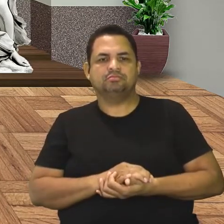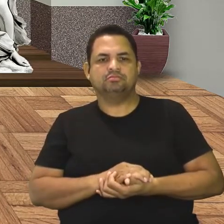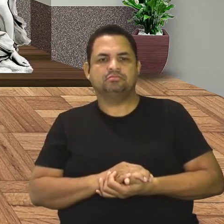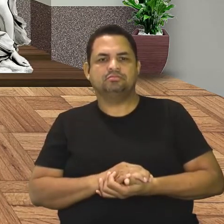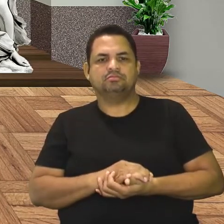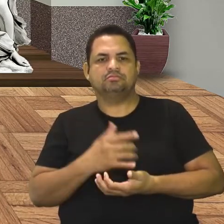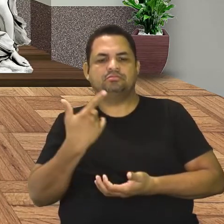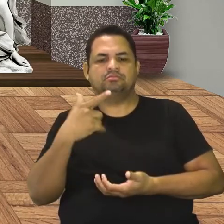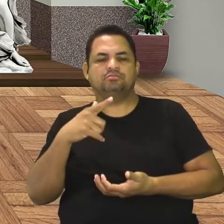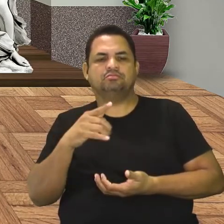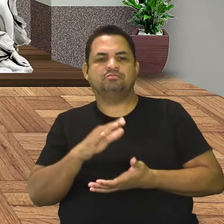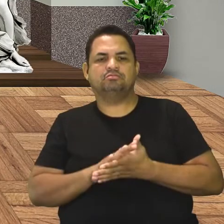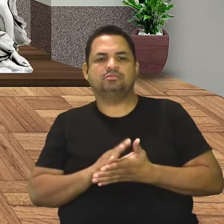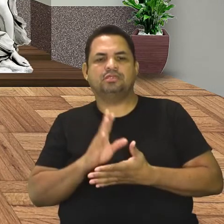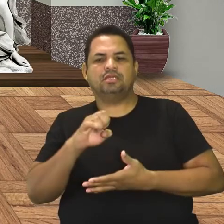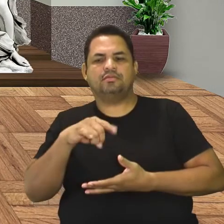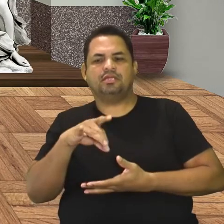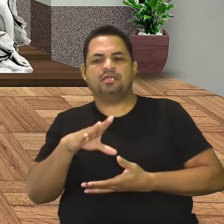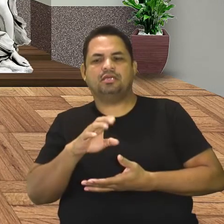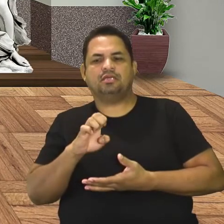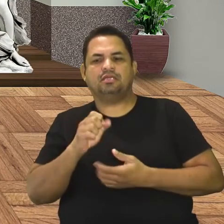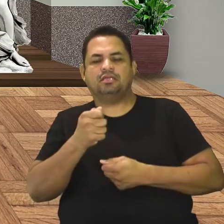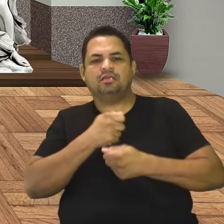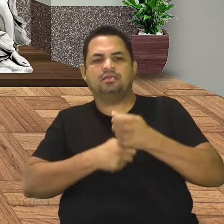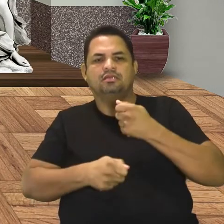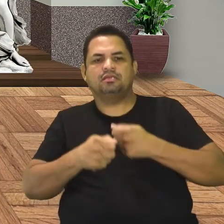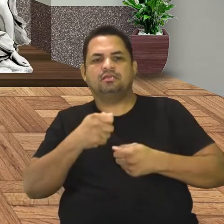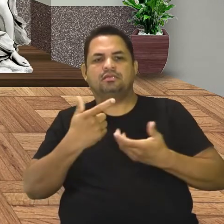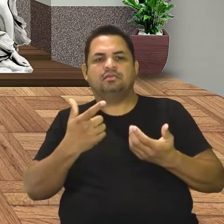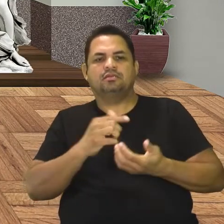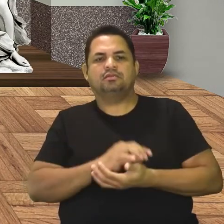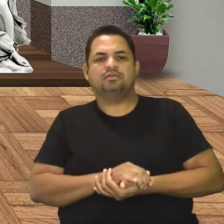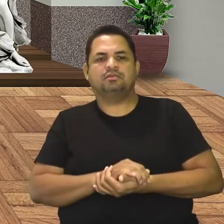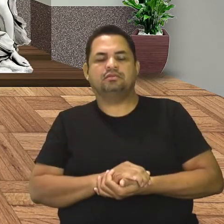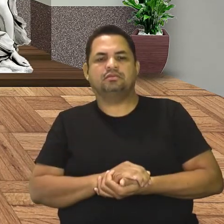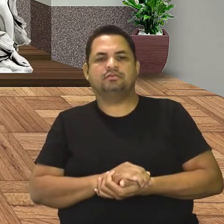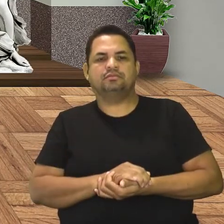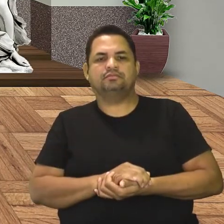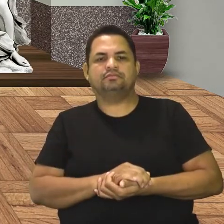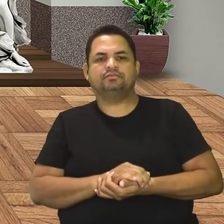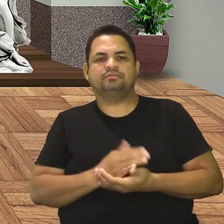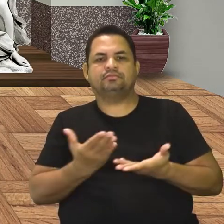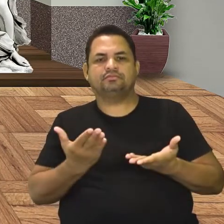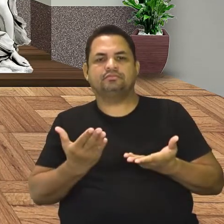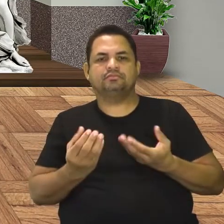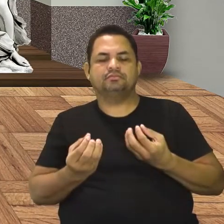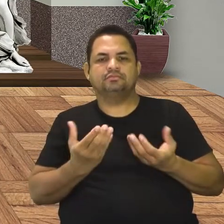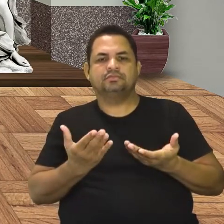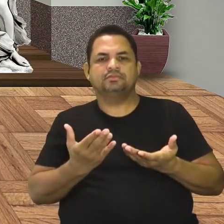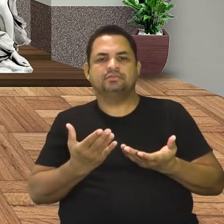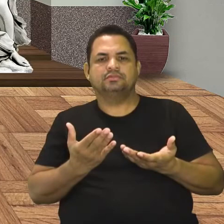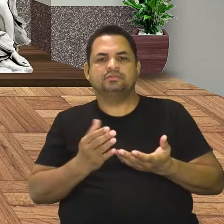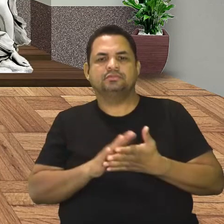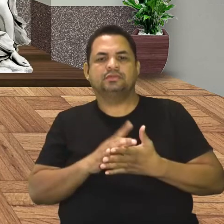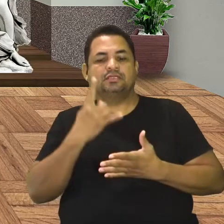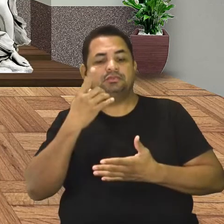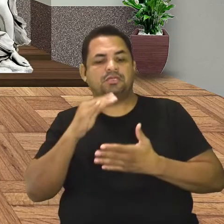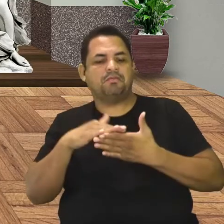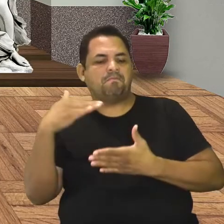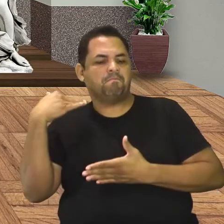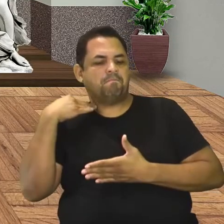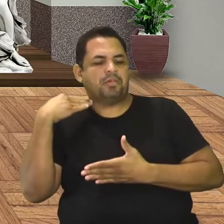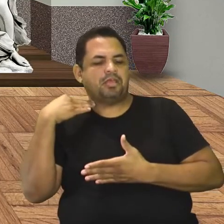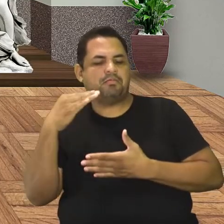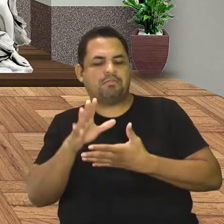não houve milagre econômico. Houve um endividamento grande. É como se você fosse ali no banco, pegasse